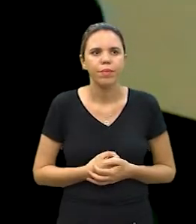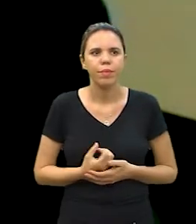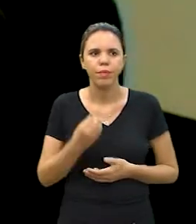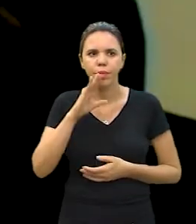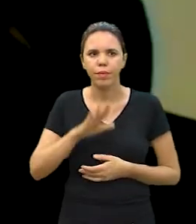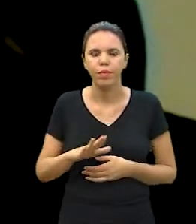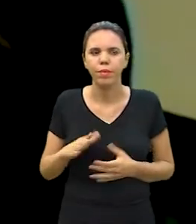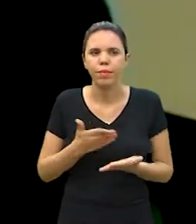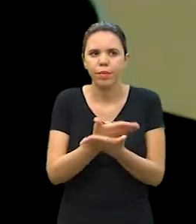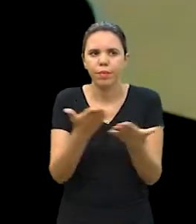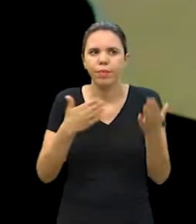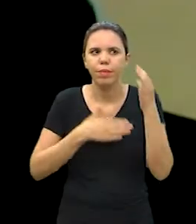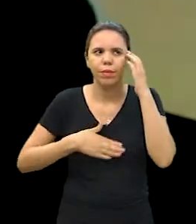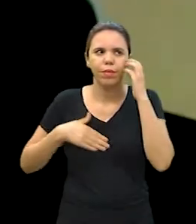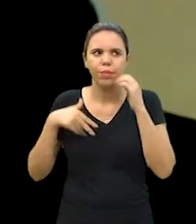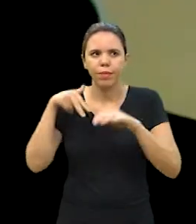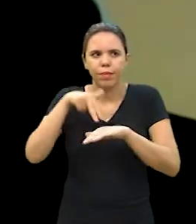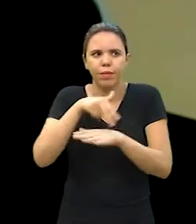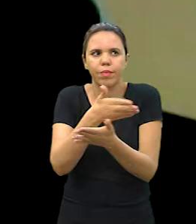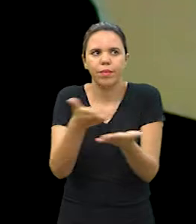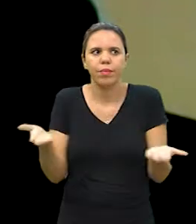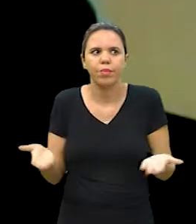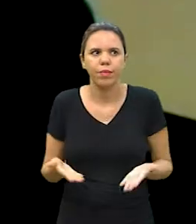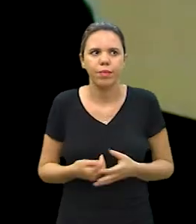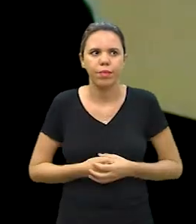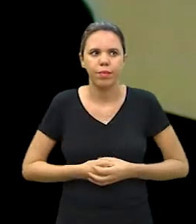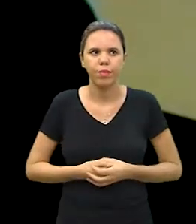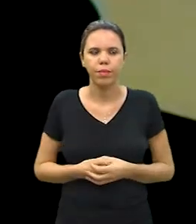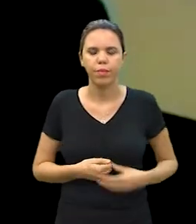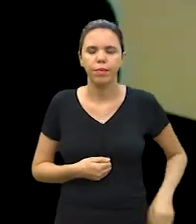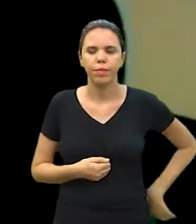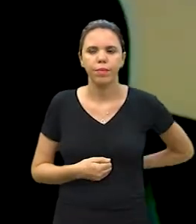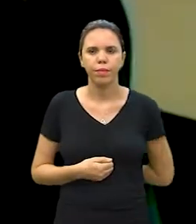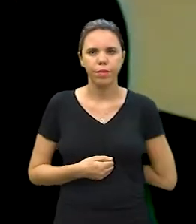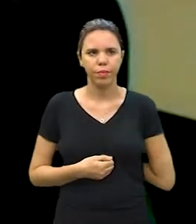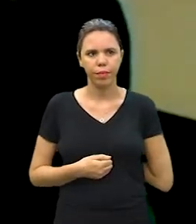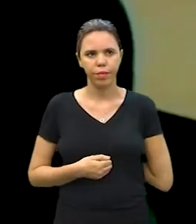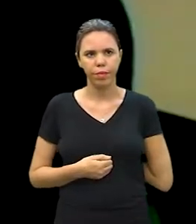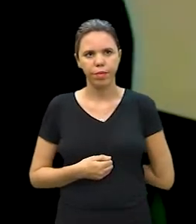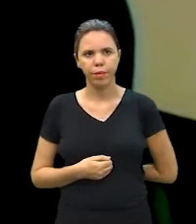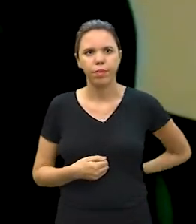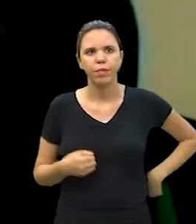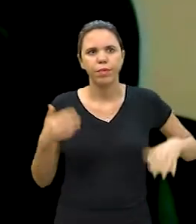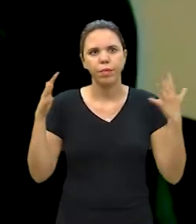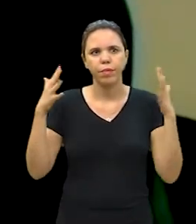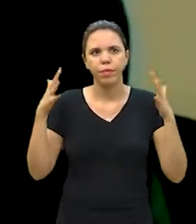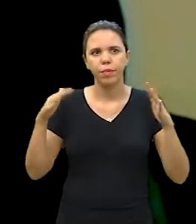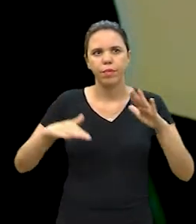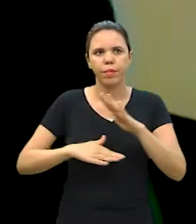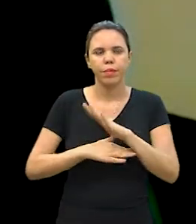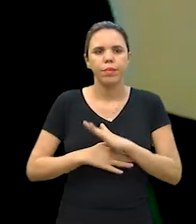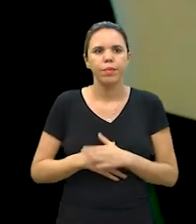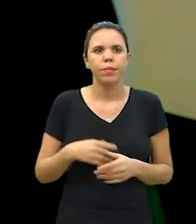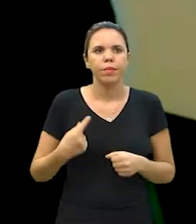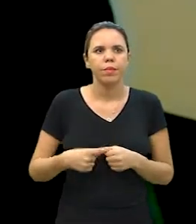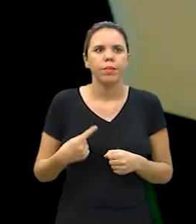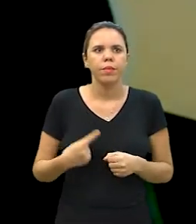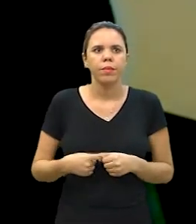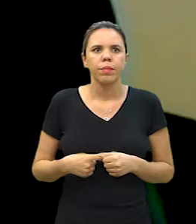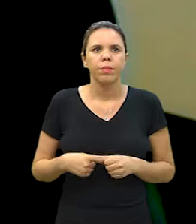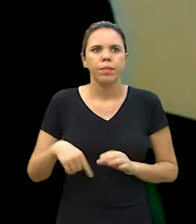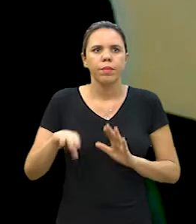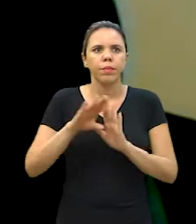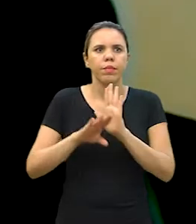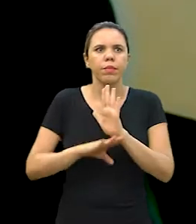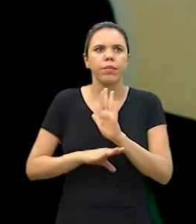Boa tarde, uma satisfação estar aqui com vocês hoje. Quero parabenizar a Câmara Municipal por